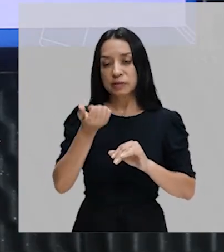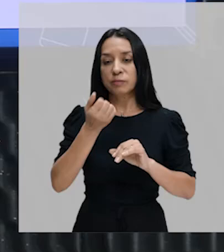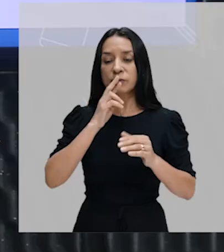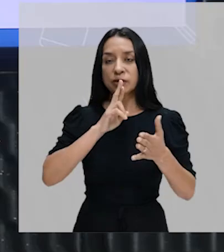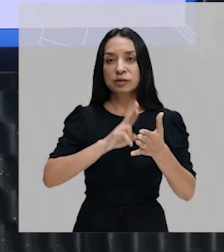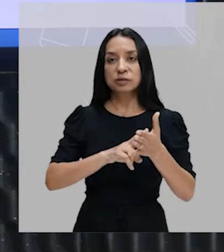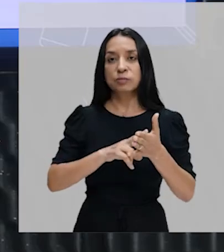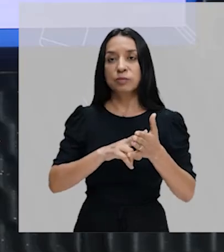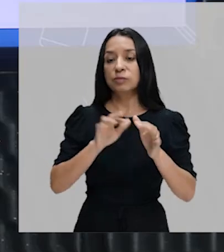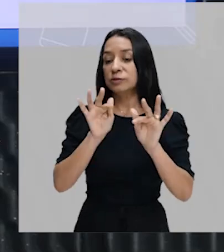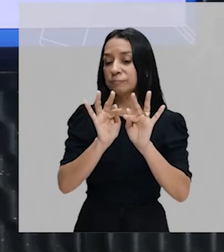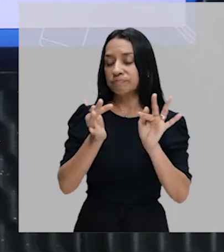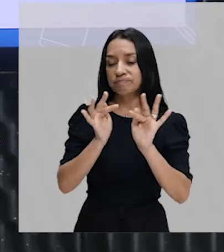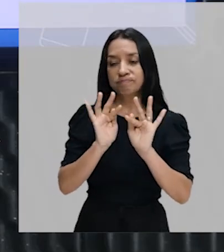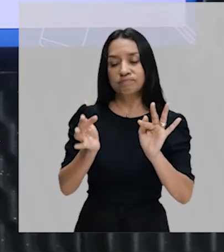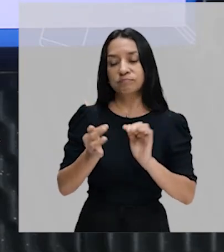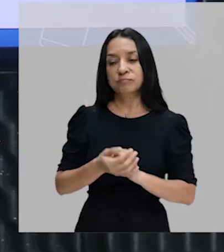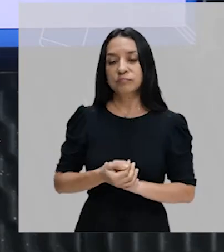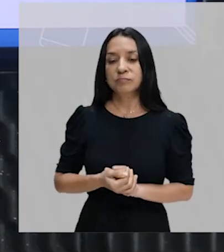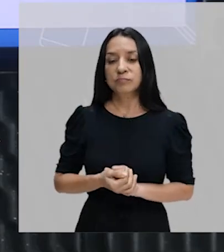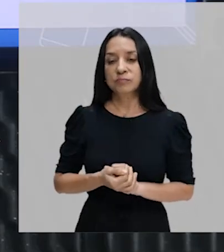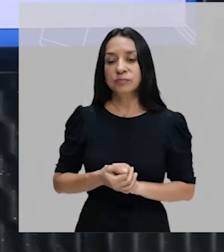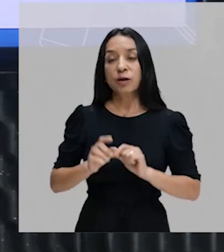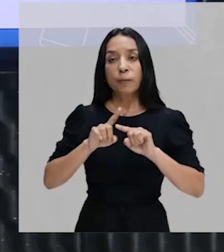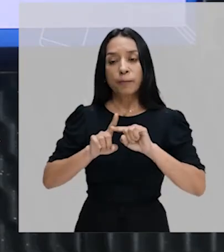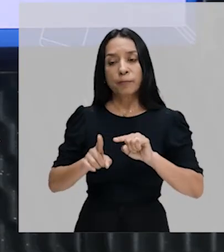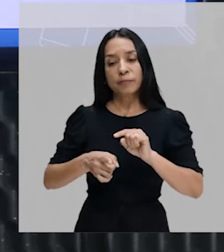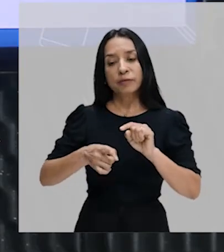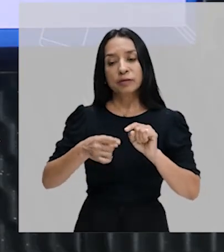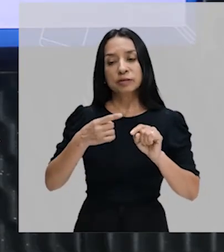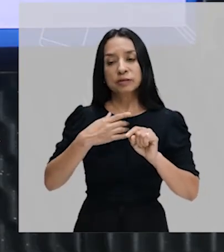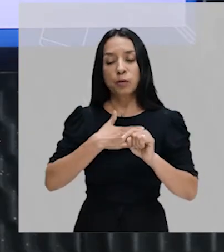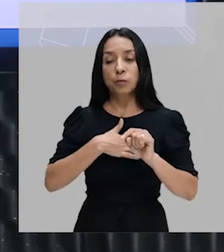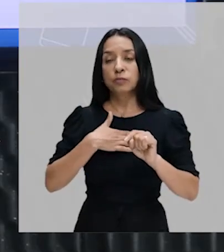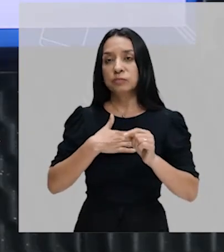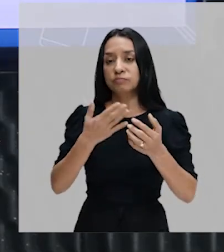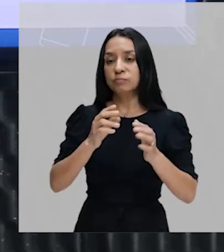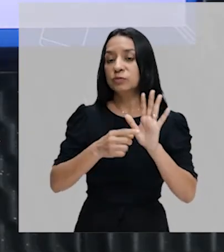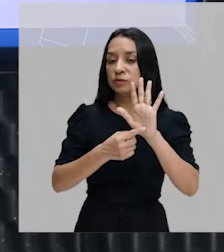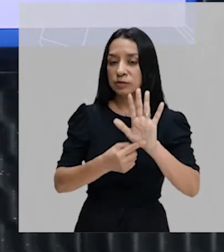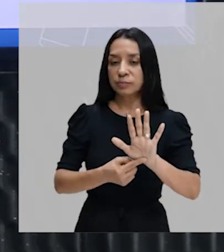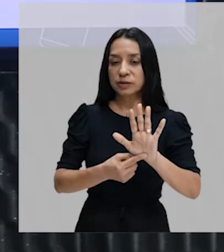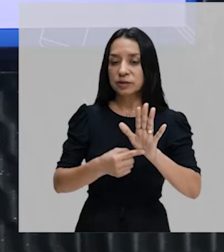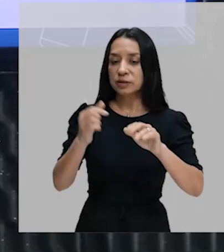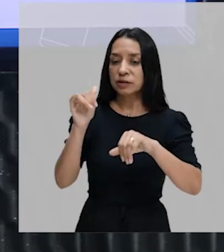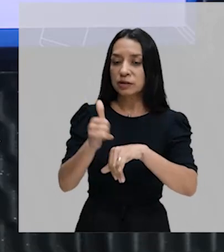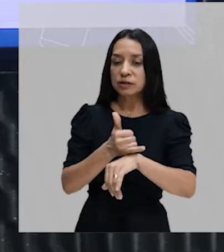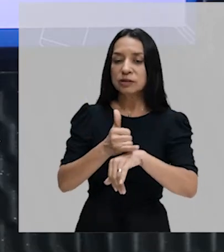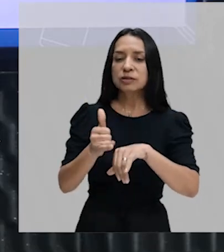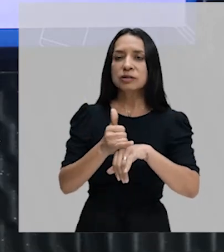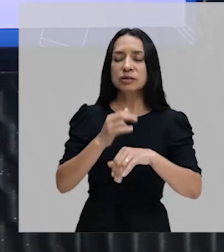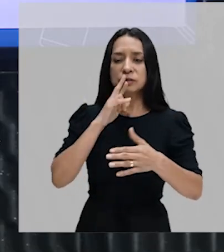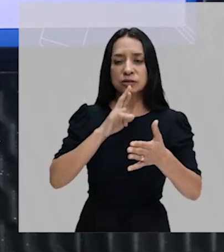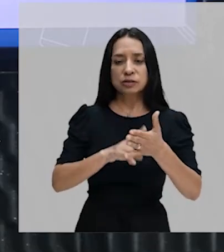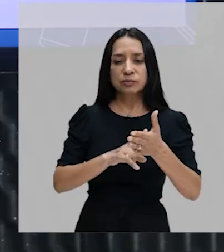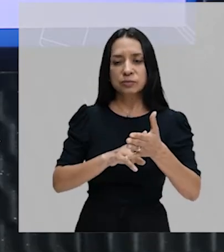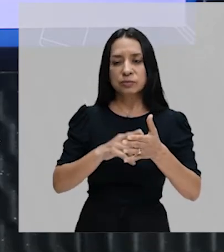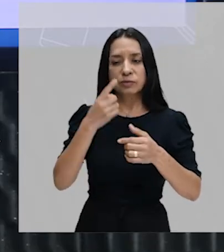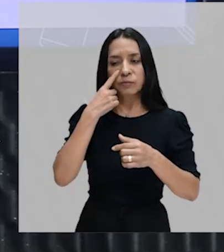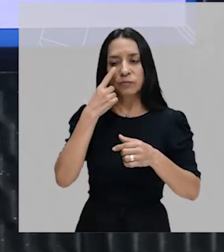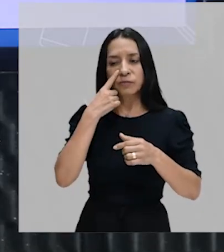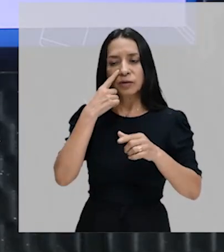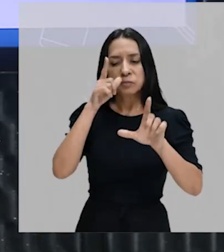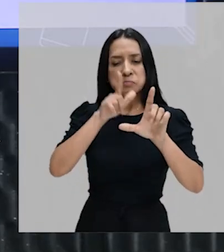dele de uma forma bem simples, mas eu gostaria de apresentar para vocês a estratégia de resolução, aonde nós analisamos letra por